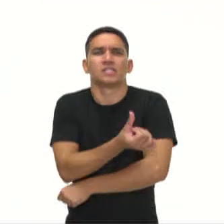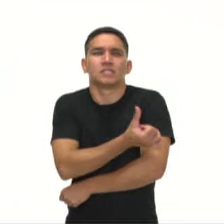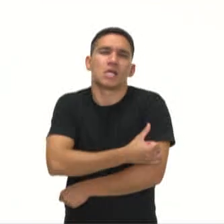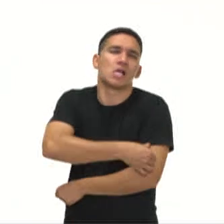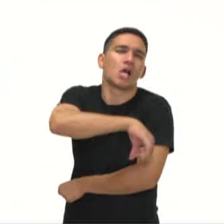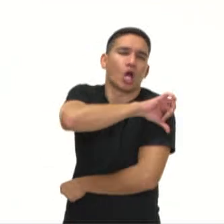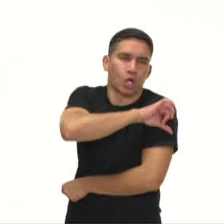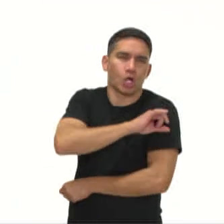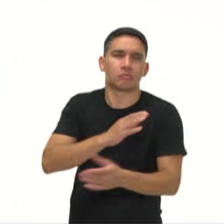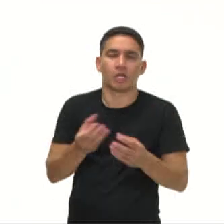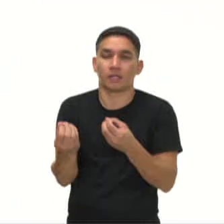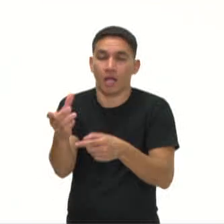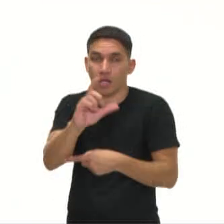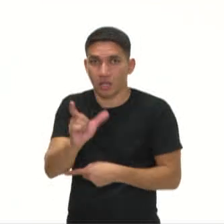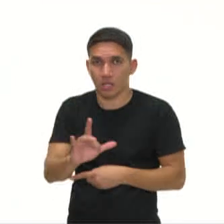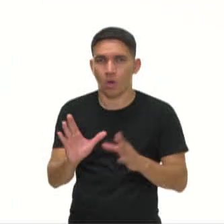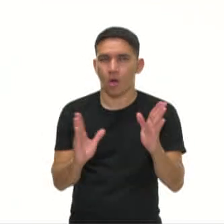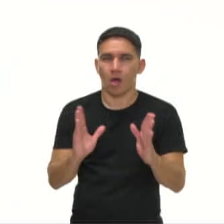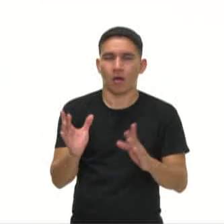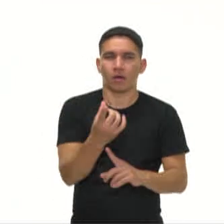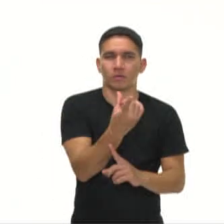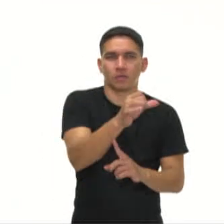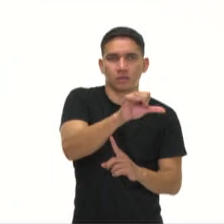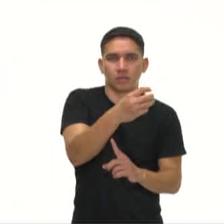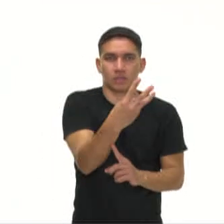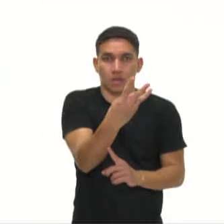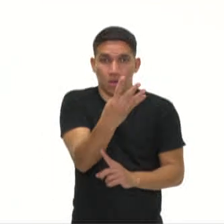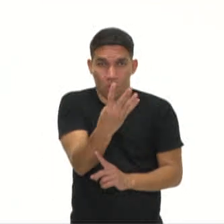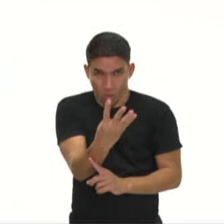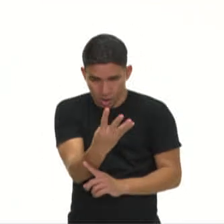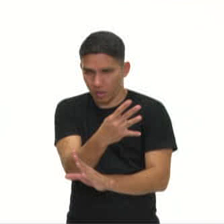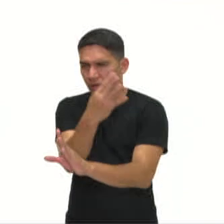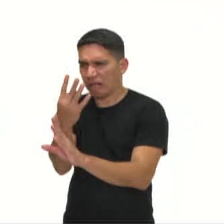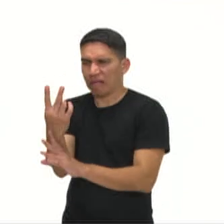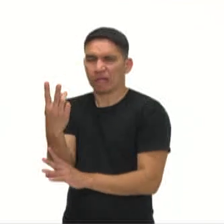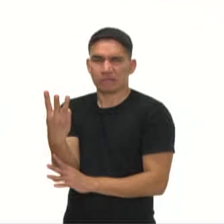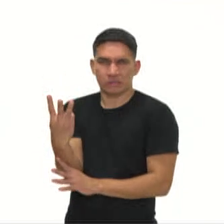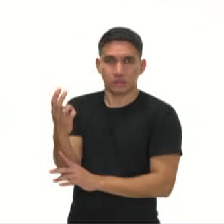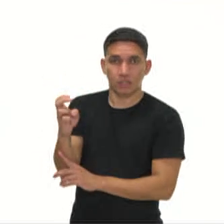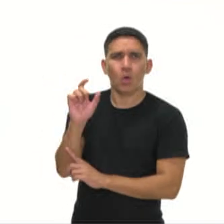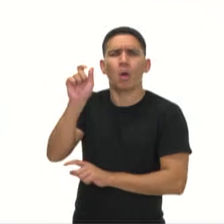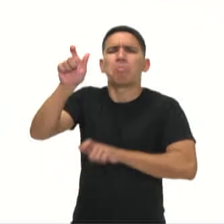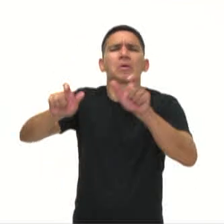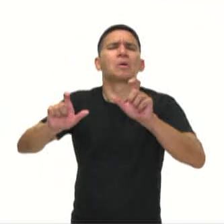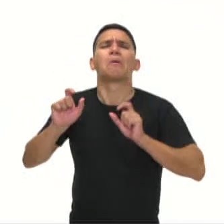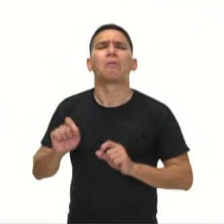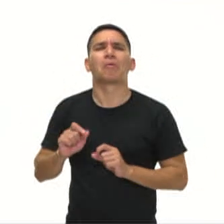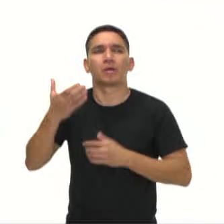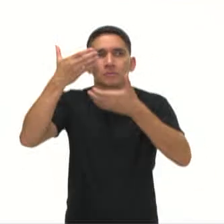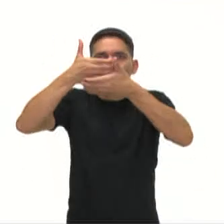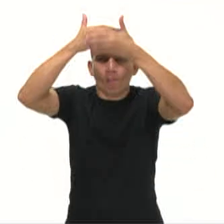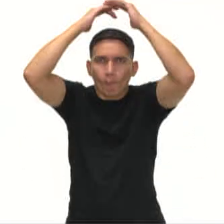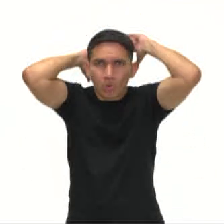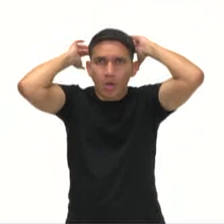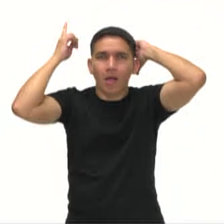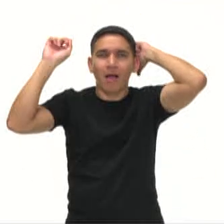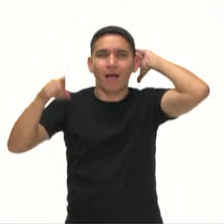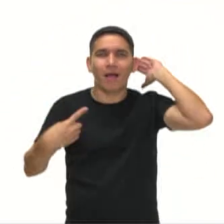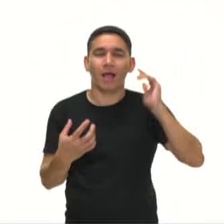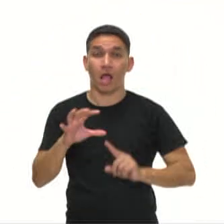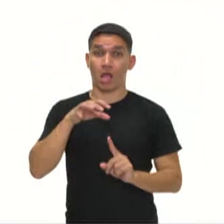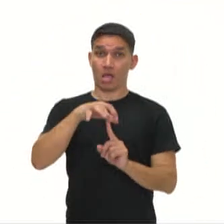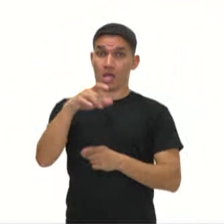ano entre 1934 e 1935. Quem são os personagens? Do lado esquerdo, de capacete de guerra, o rei da